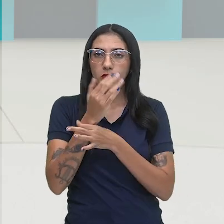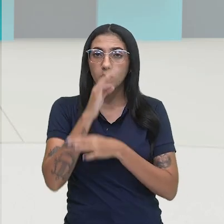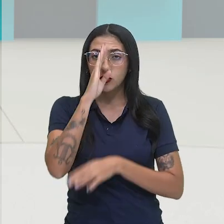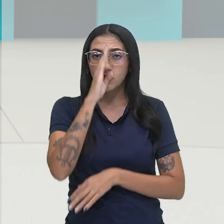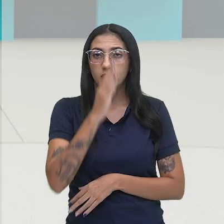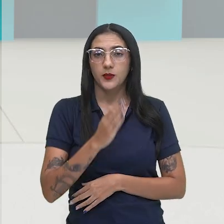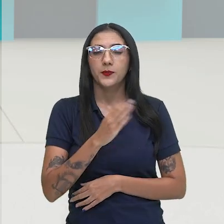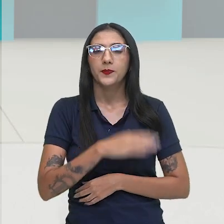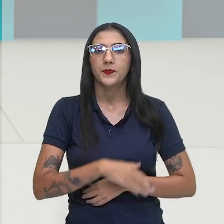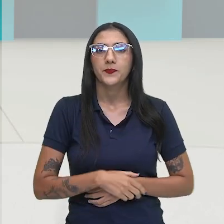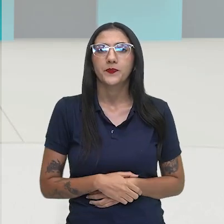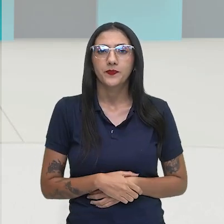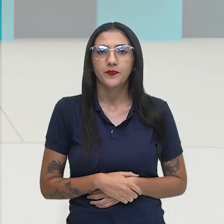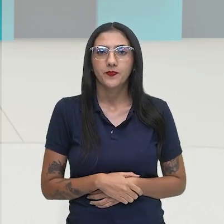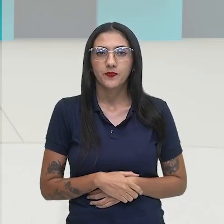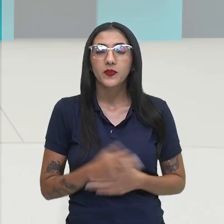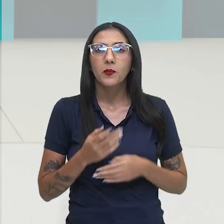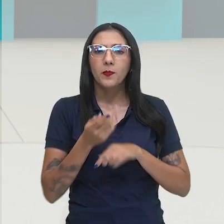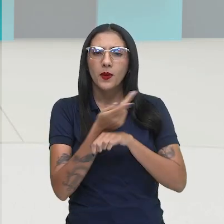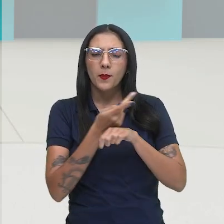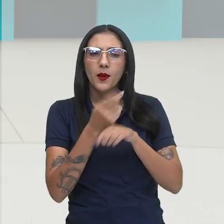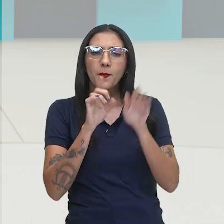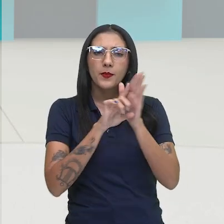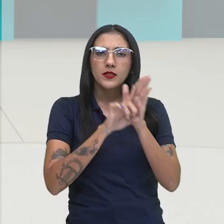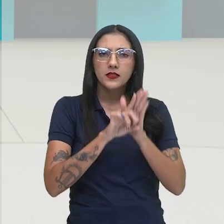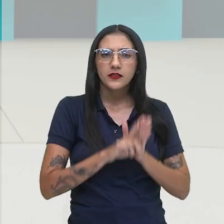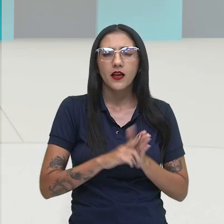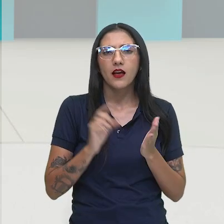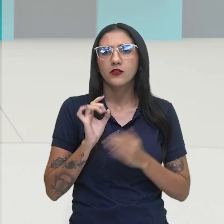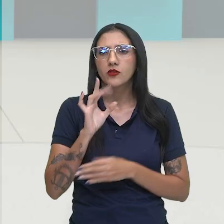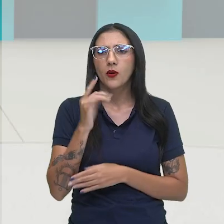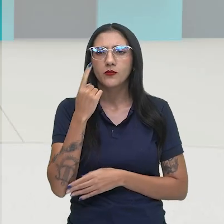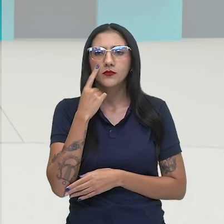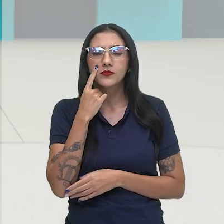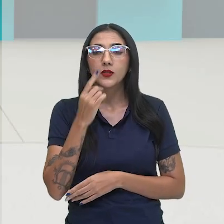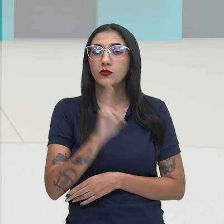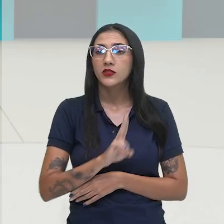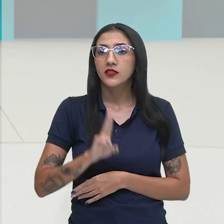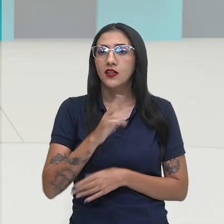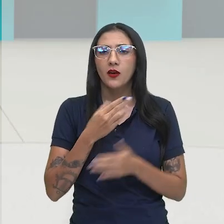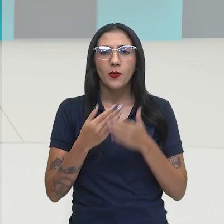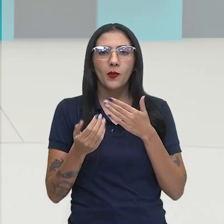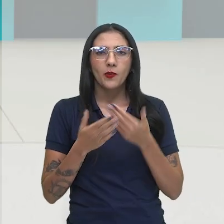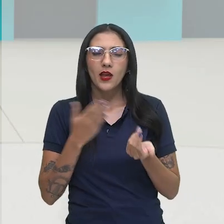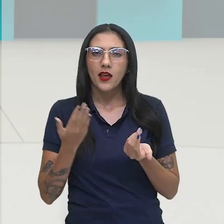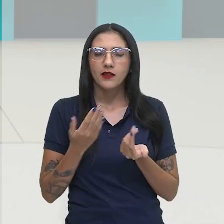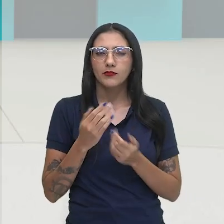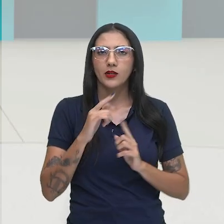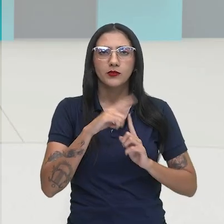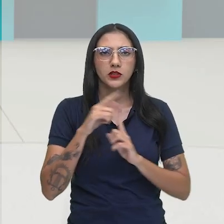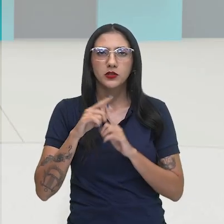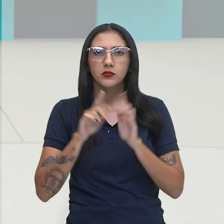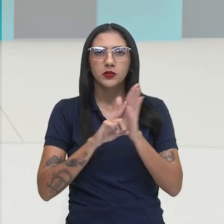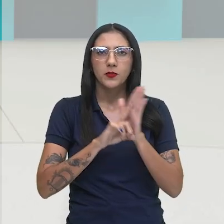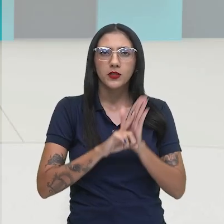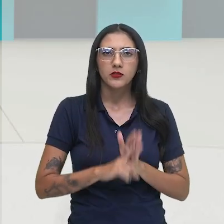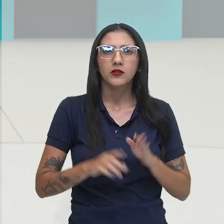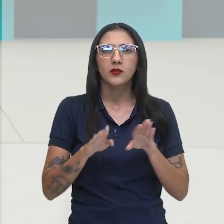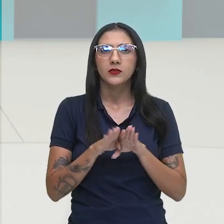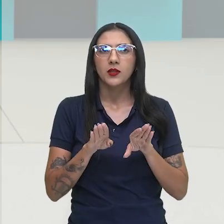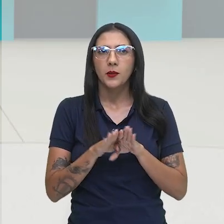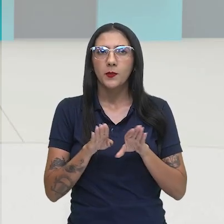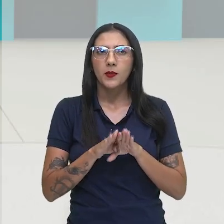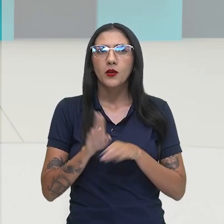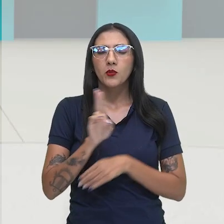direta. Pesquisar na internet, todo mundo sabe, vai ali em qualquer página e você vai digitar, você vai pesquisar, você